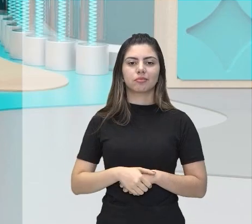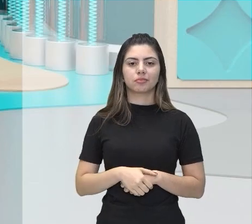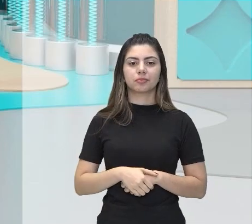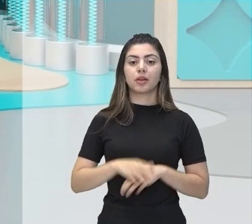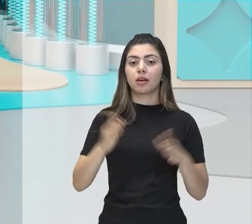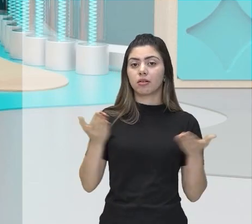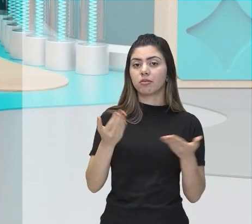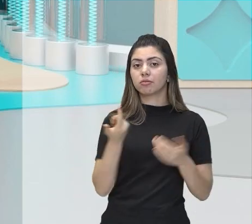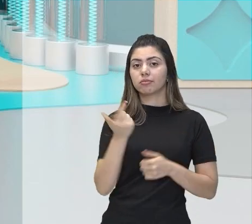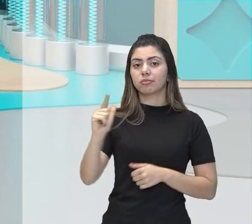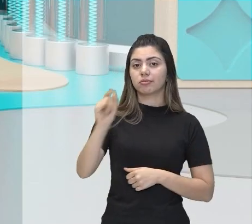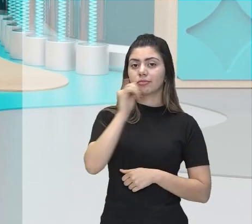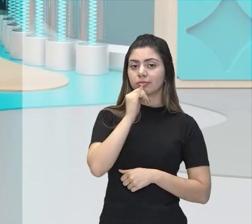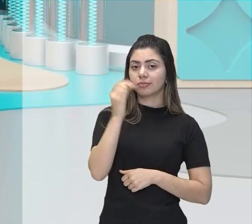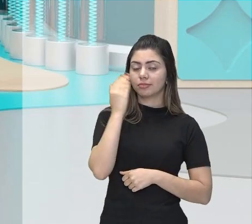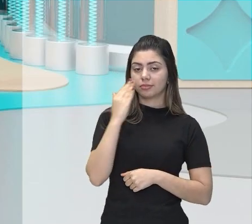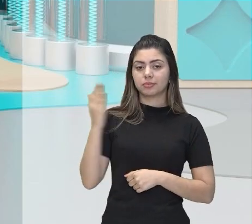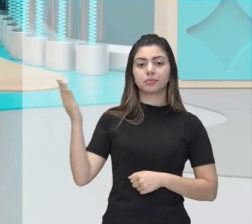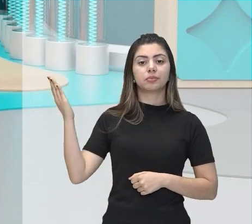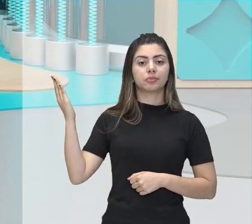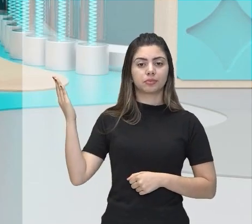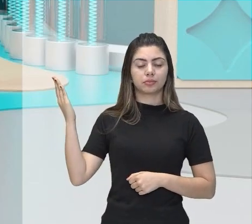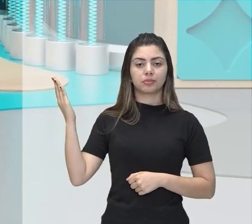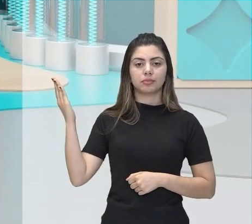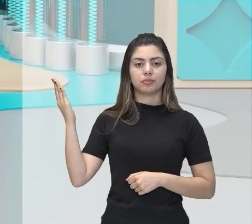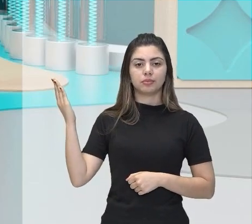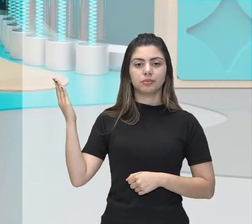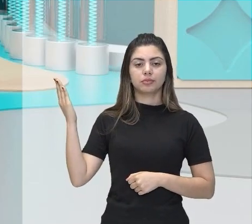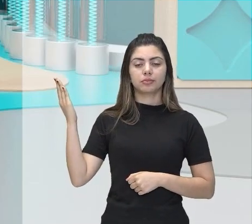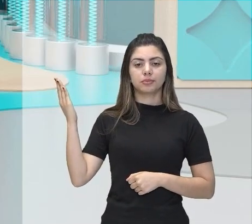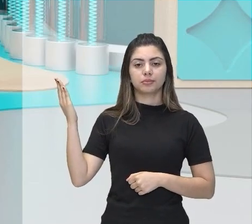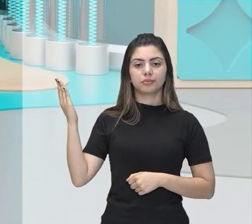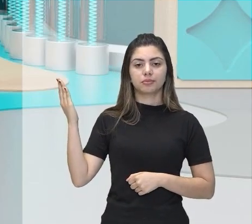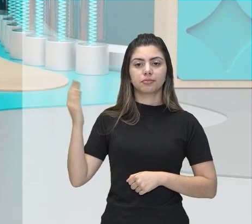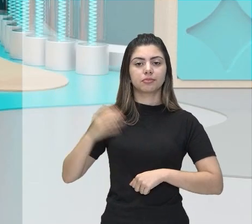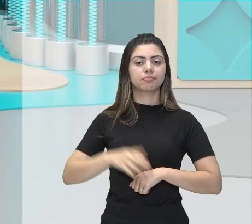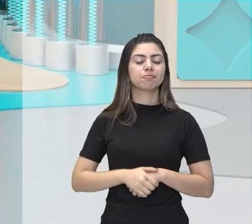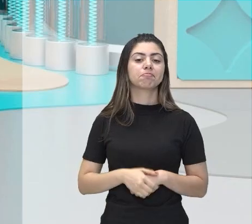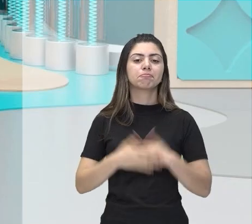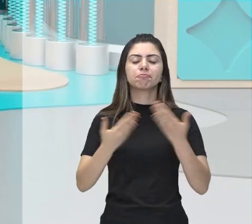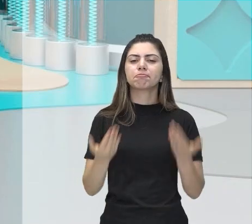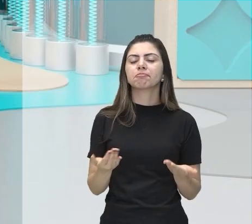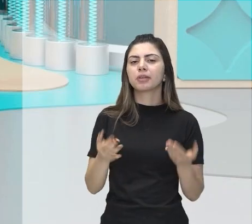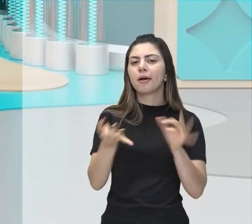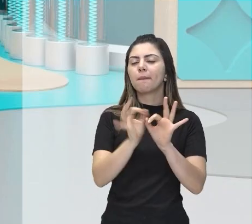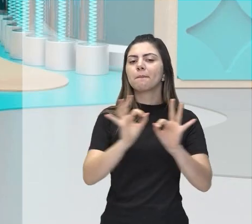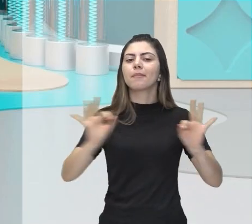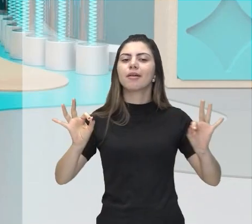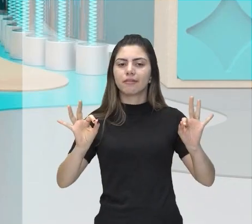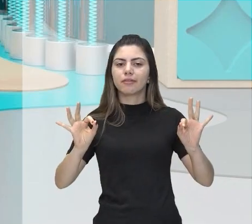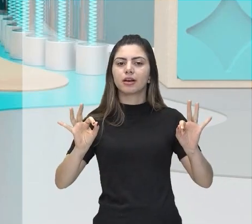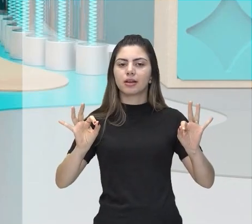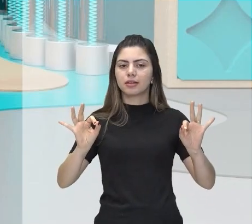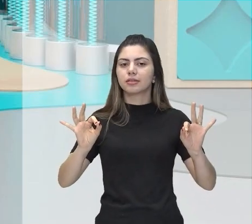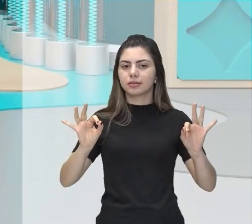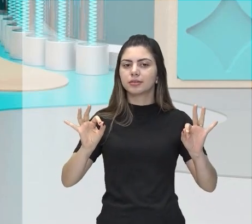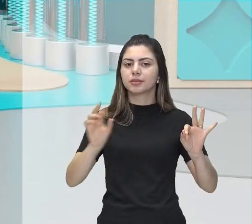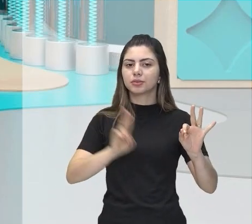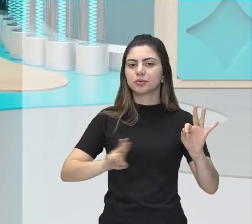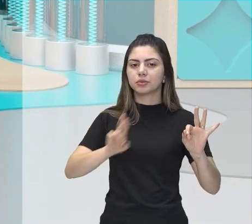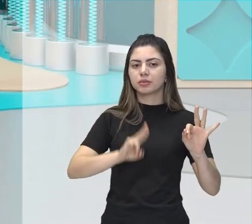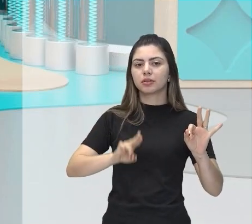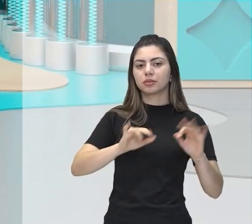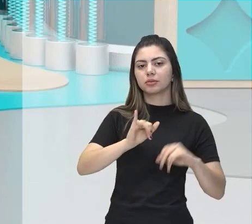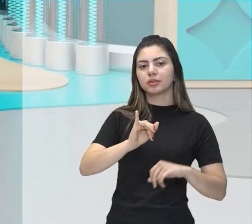vocês, que é essa daí. Usamos quando nós colocamos na frase if. If, que